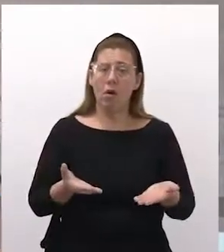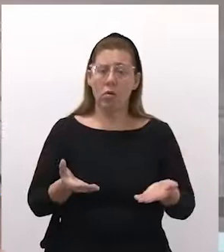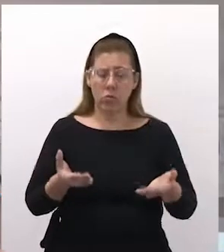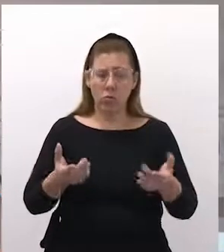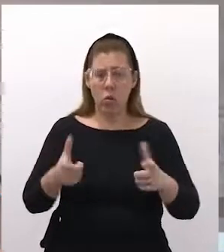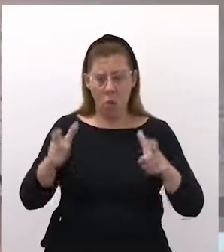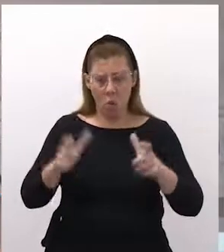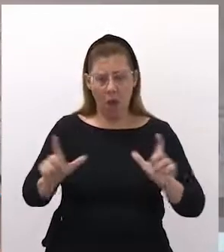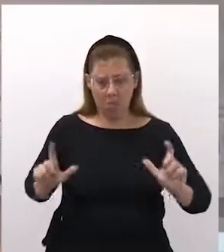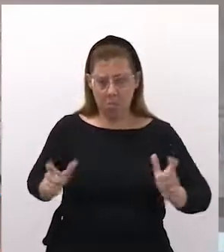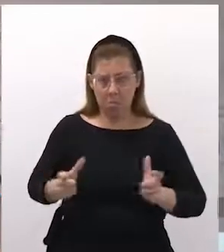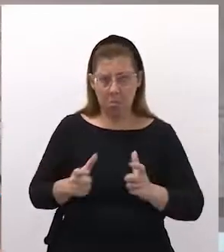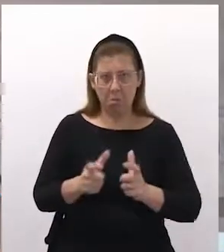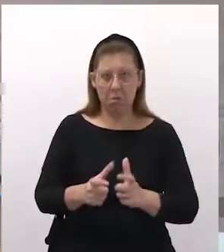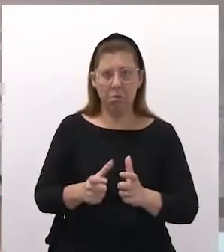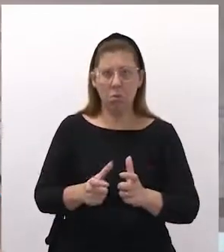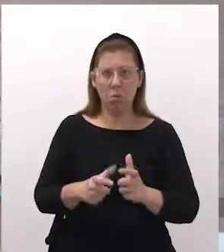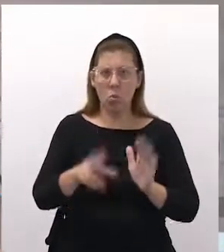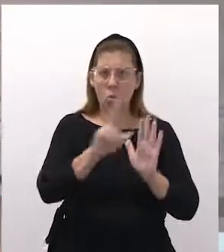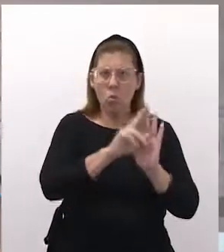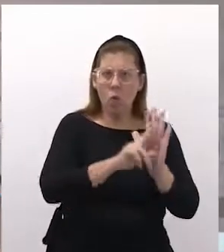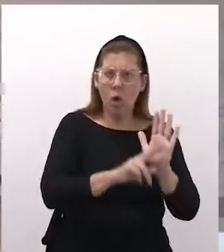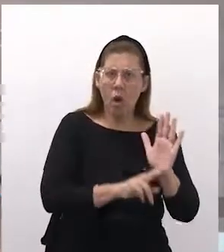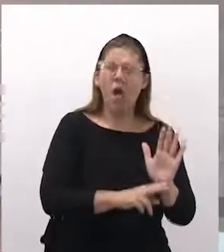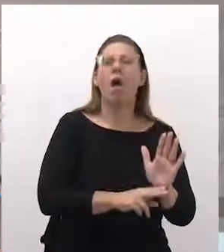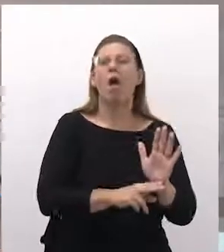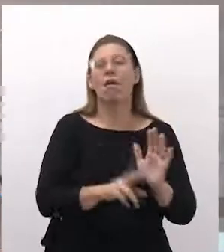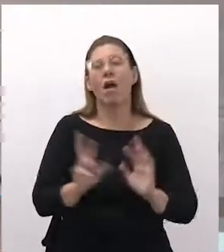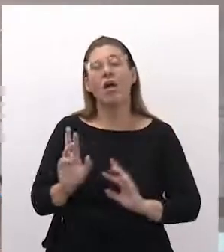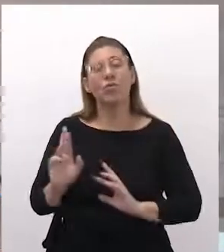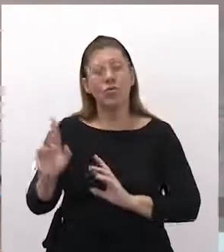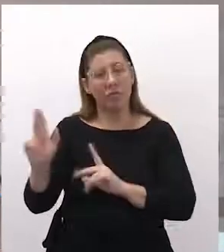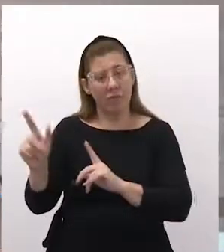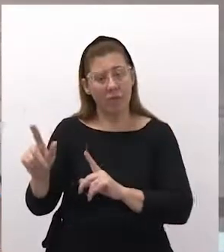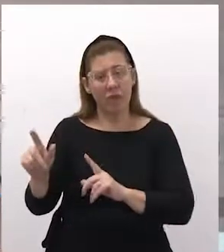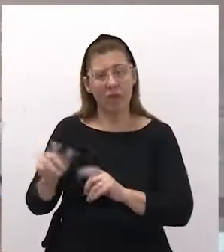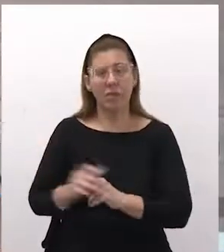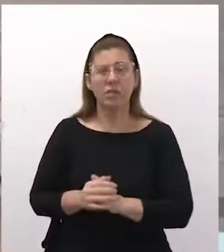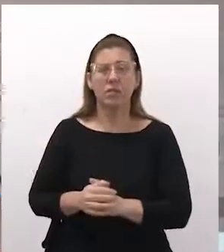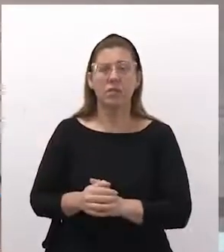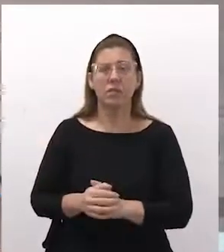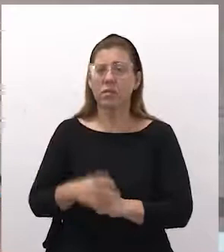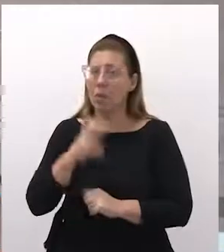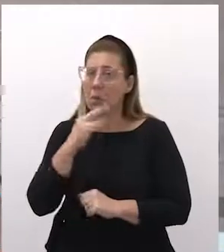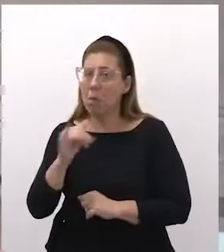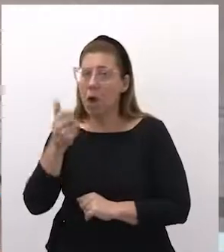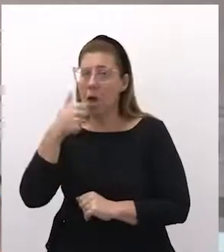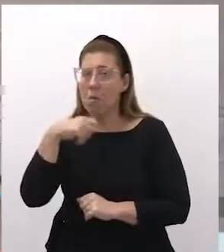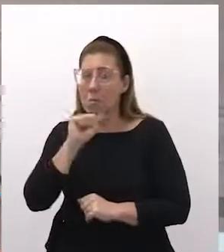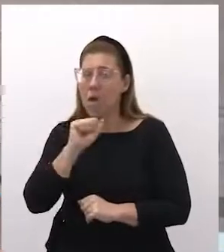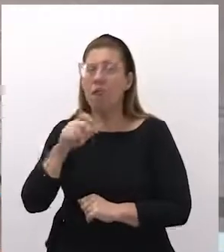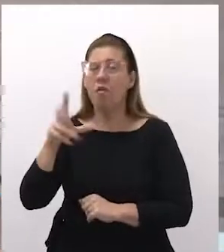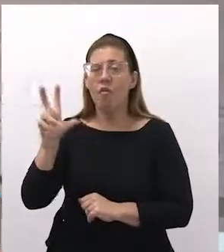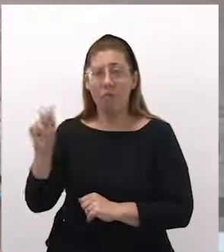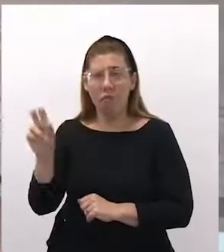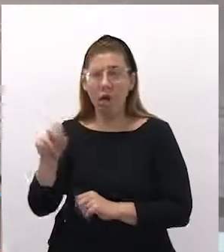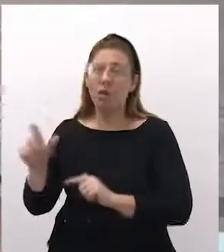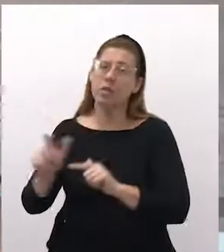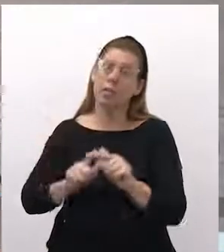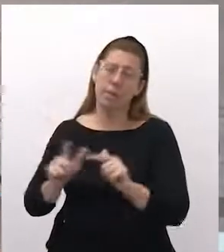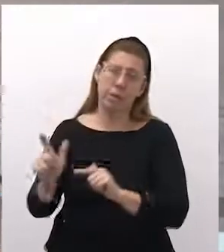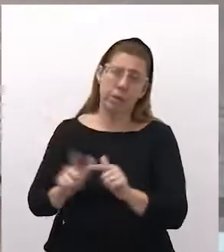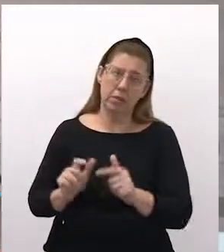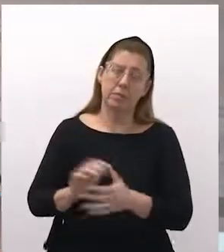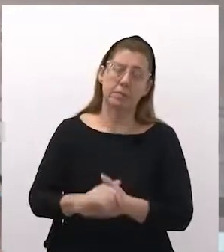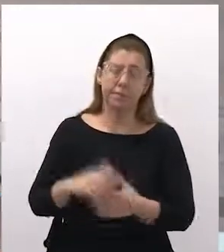propriedade rural, como regra, ela é muito diferente daquela que os pais e os avós trabalharam. Acho que tem duas coisas,